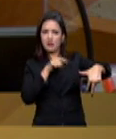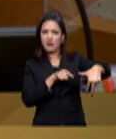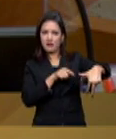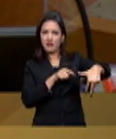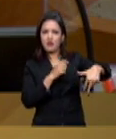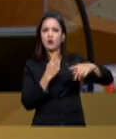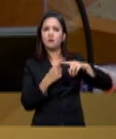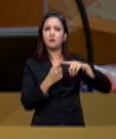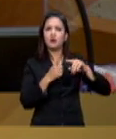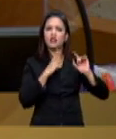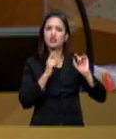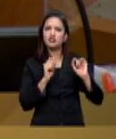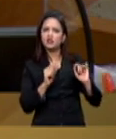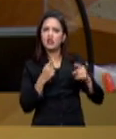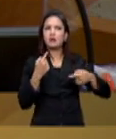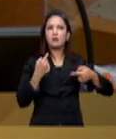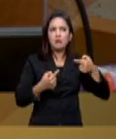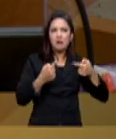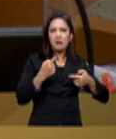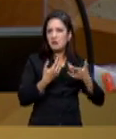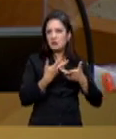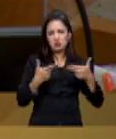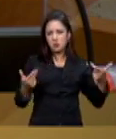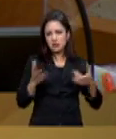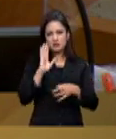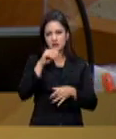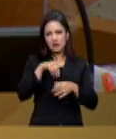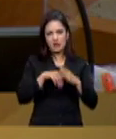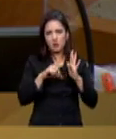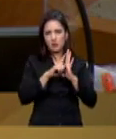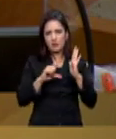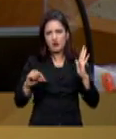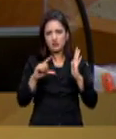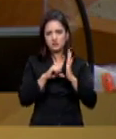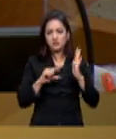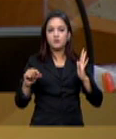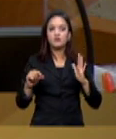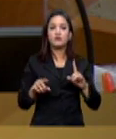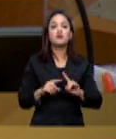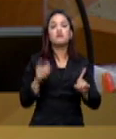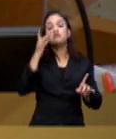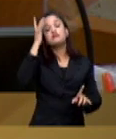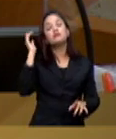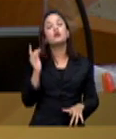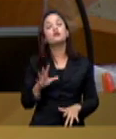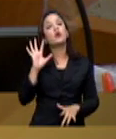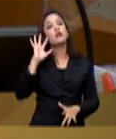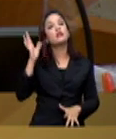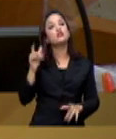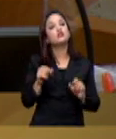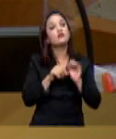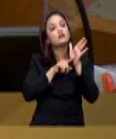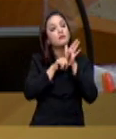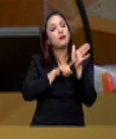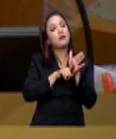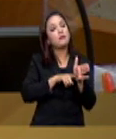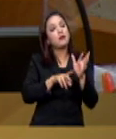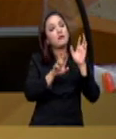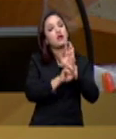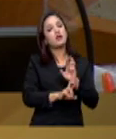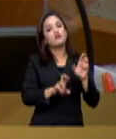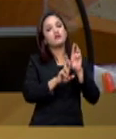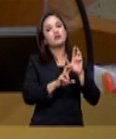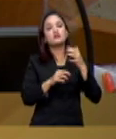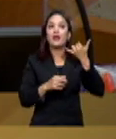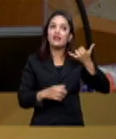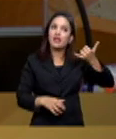havia lá desafetos no palácio, essas coisas que ocorrem, e decidiram então fazer um tipo de